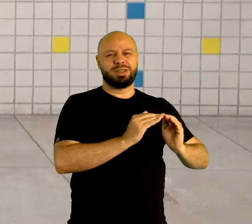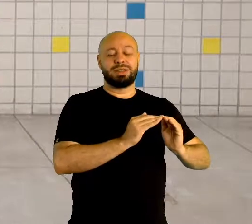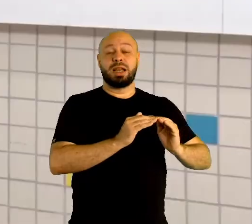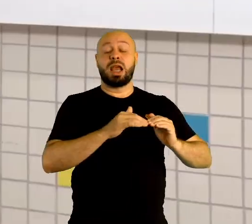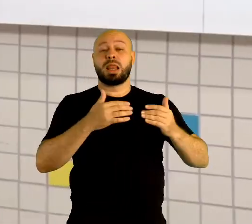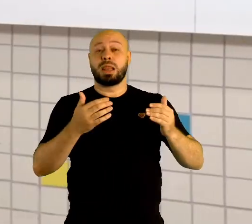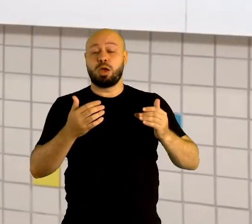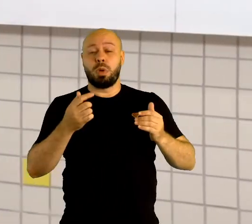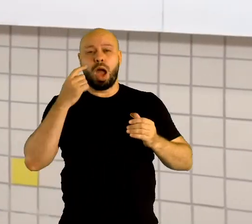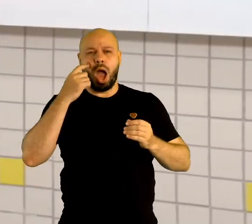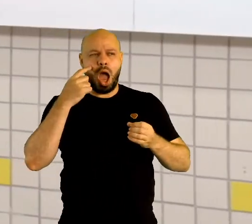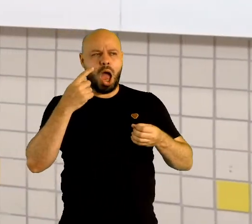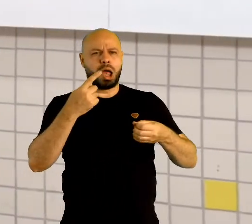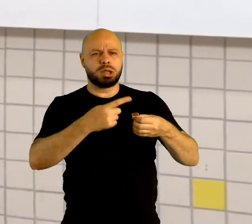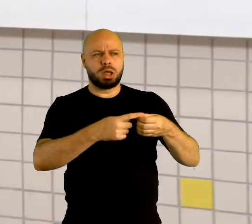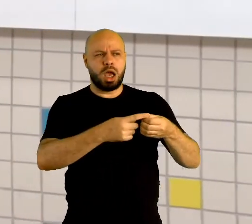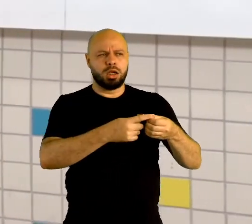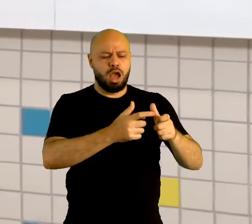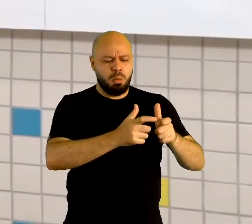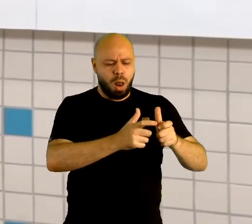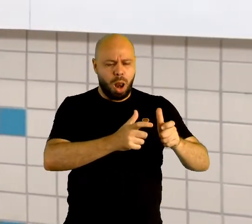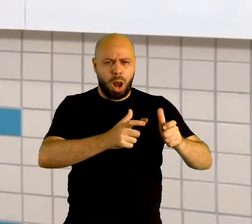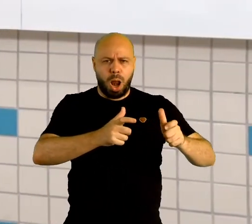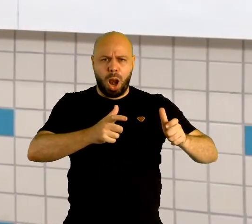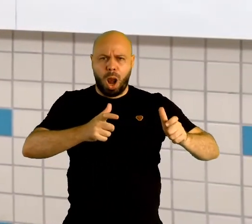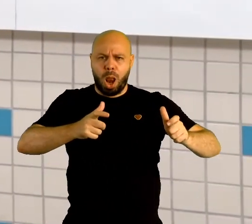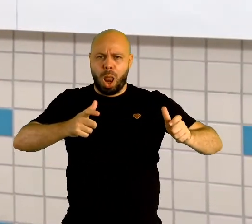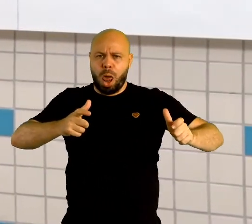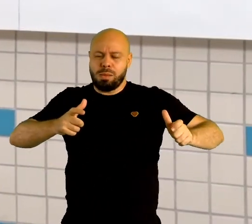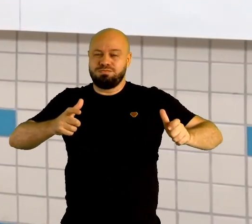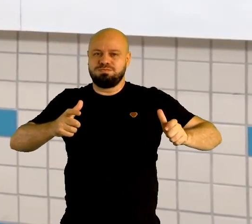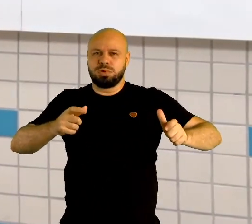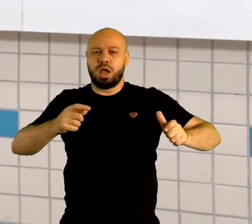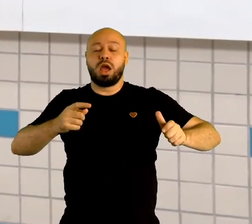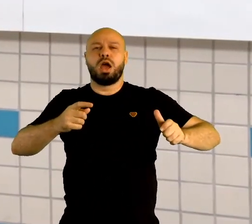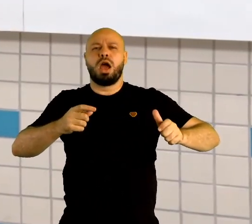causa do êxodo rural, que é isso, é a migração dos